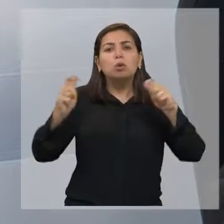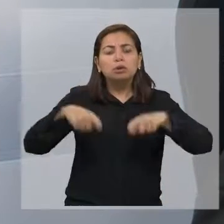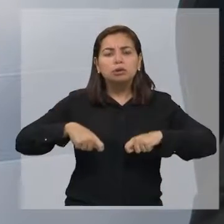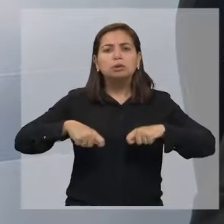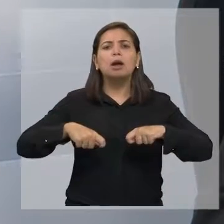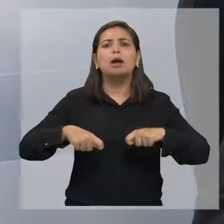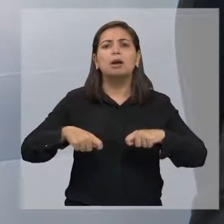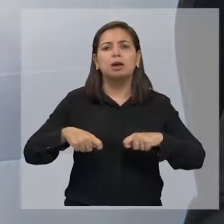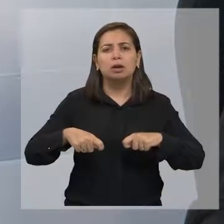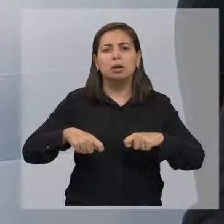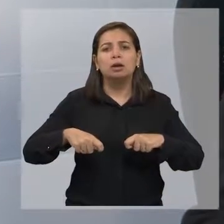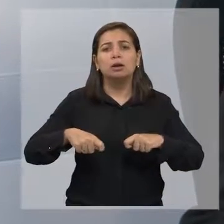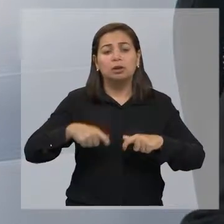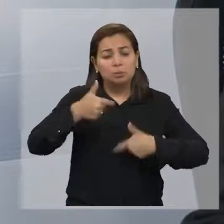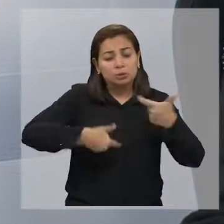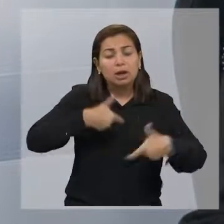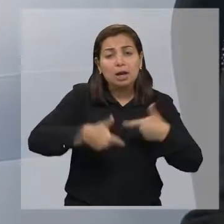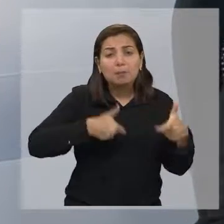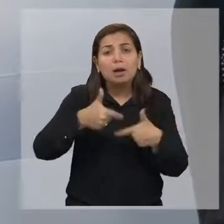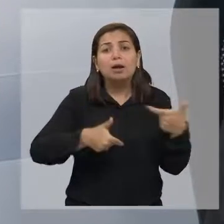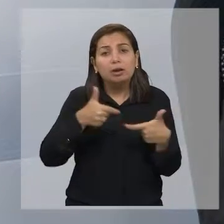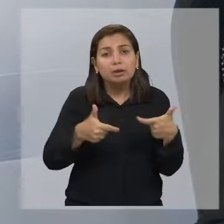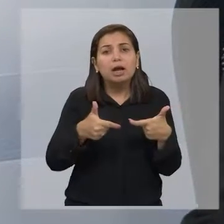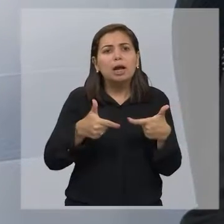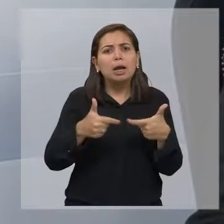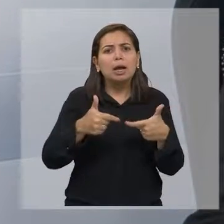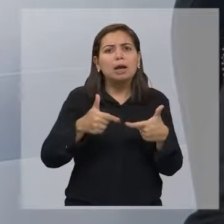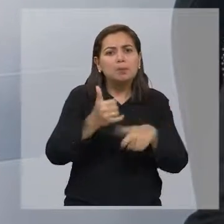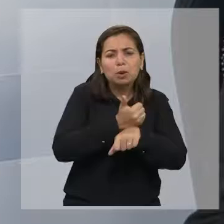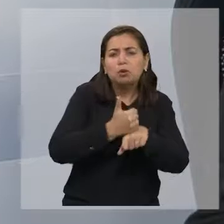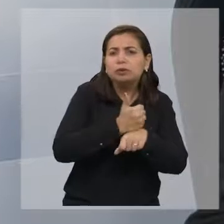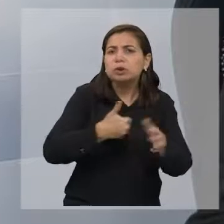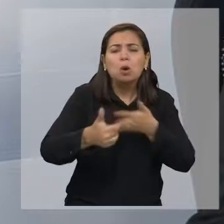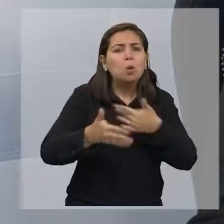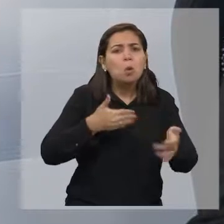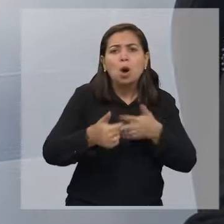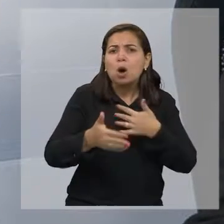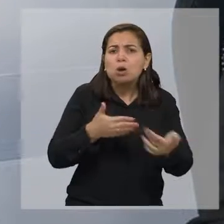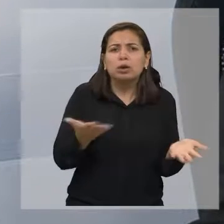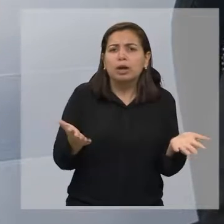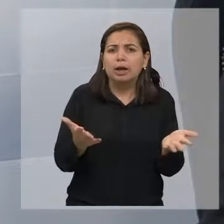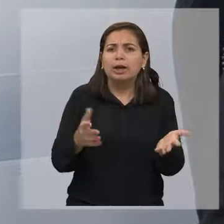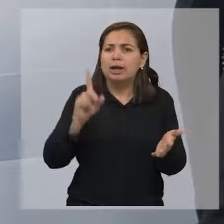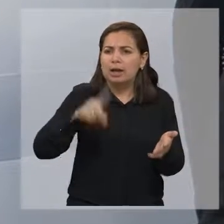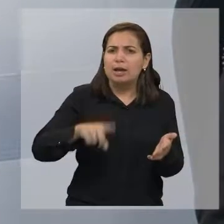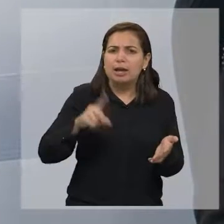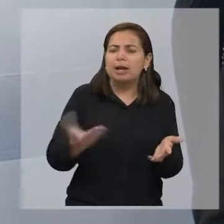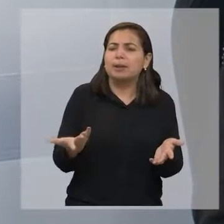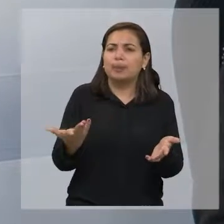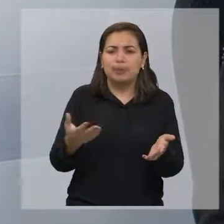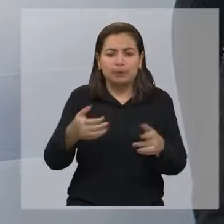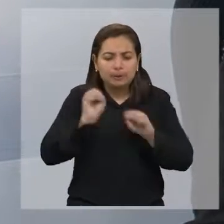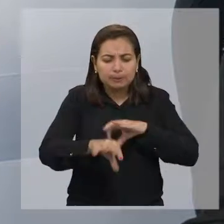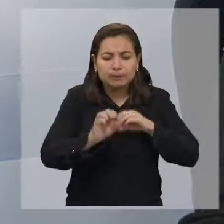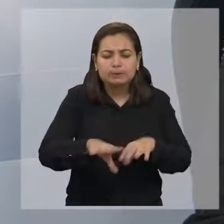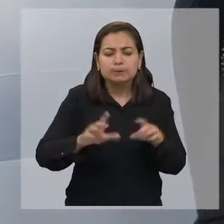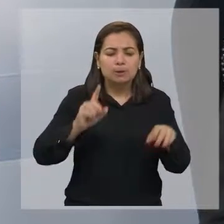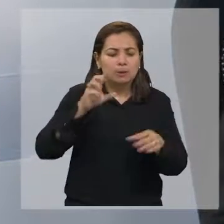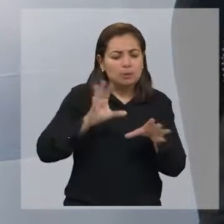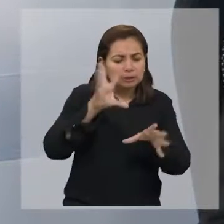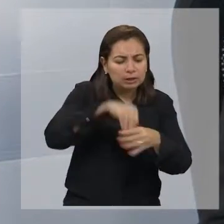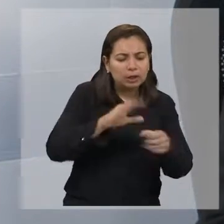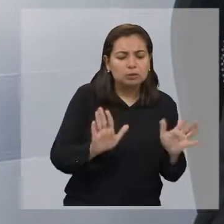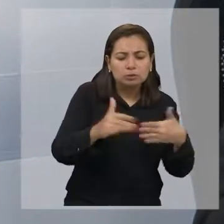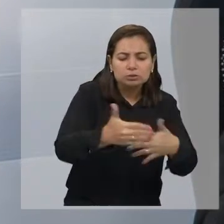exercer a sua profissão sem nenhum tipo de constrangimento ou assédio moral. Educação, sala de aula, é espaço